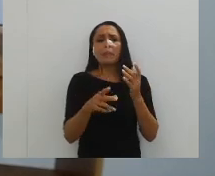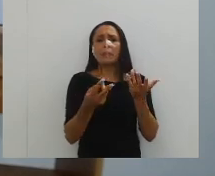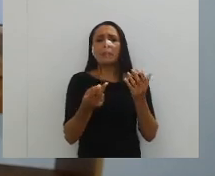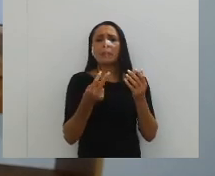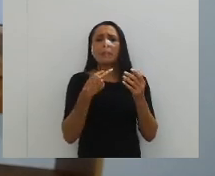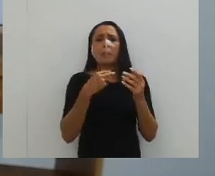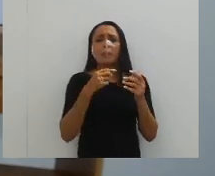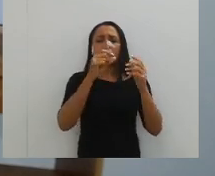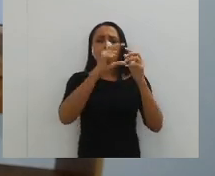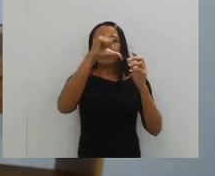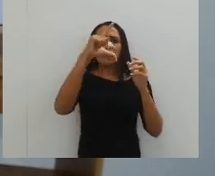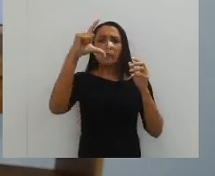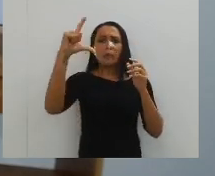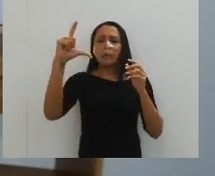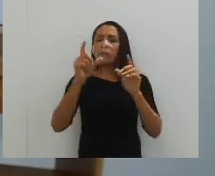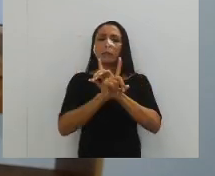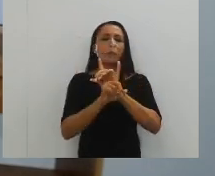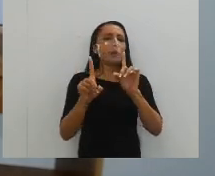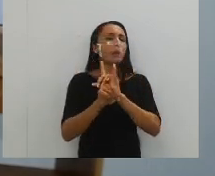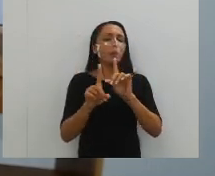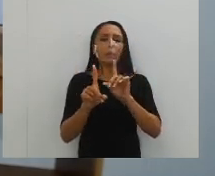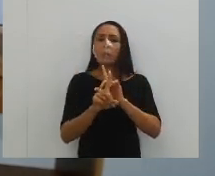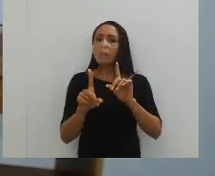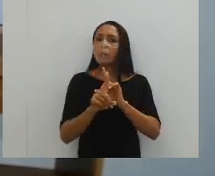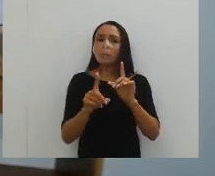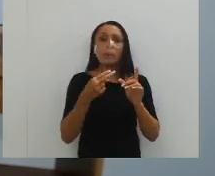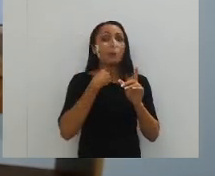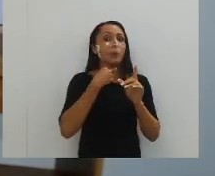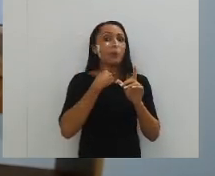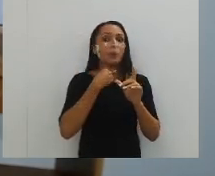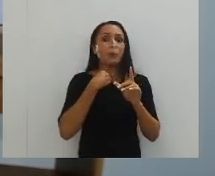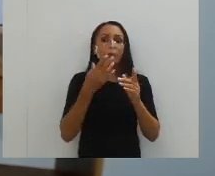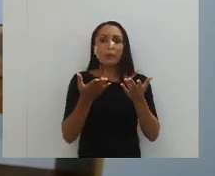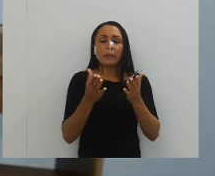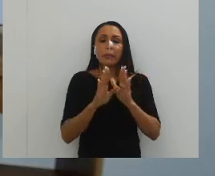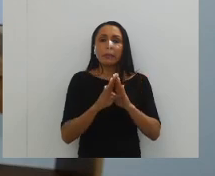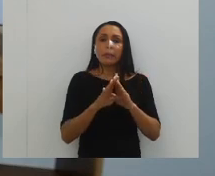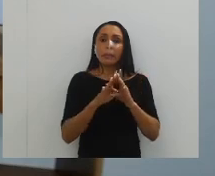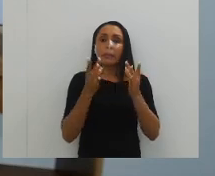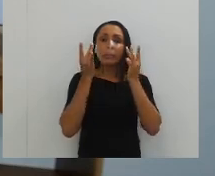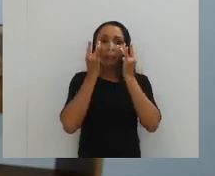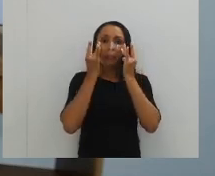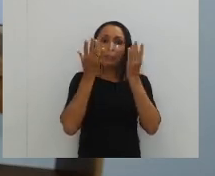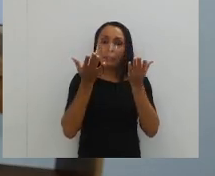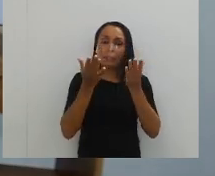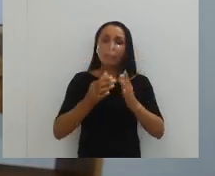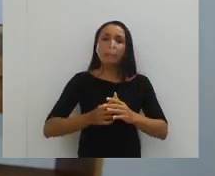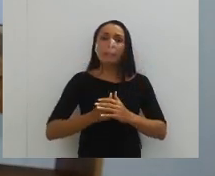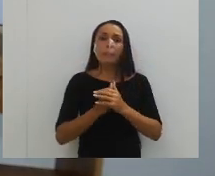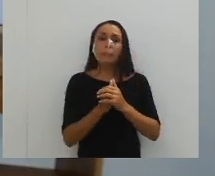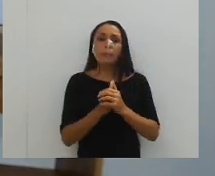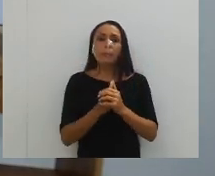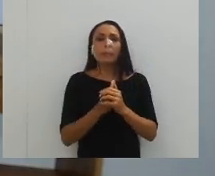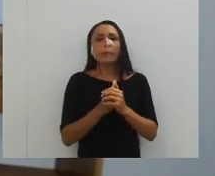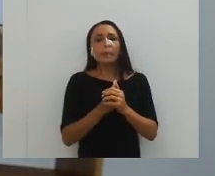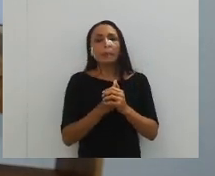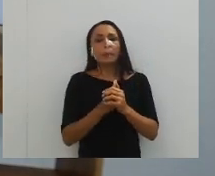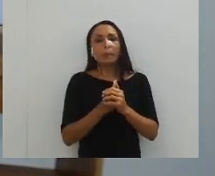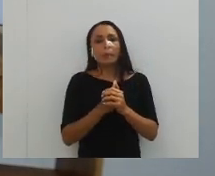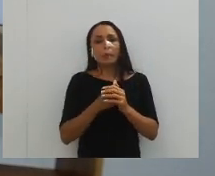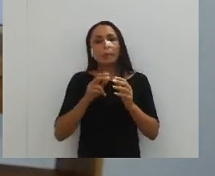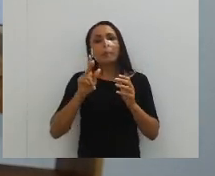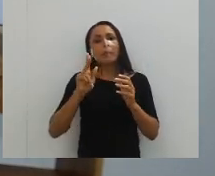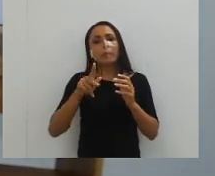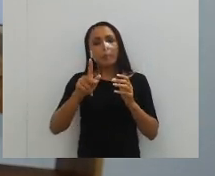tudo maiúsculo não? Negativo. Outra coisa é que a galera, presta atenção, esquece muito, olha pra mim. Toda vez que vocês